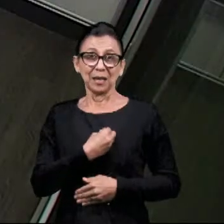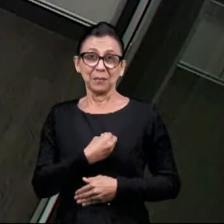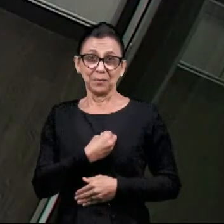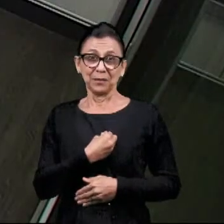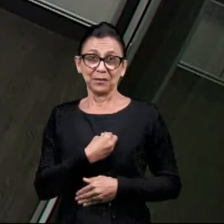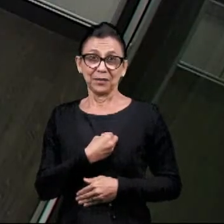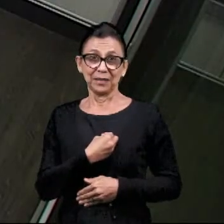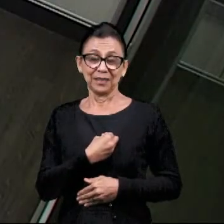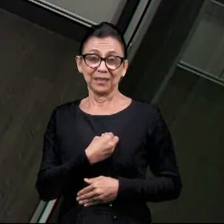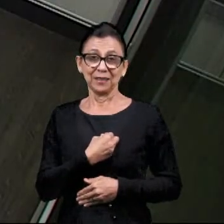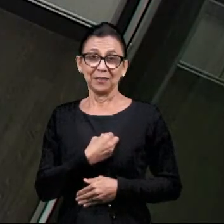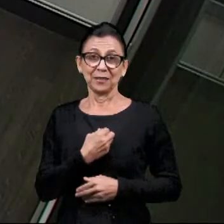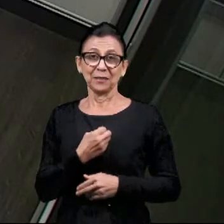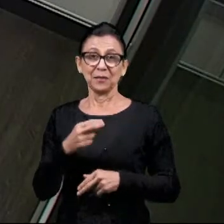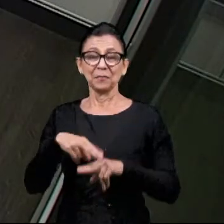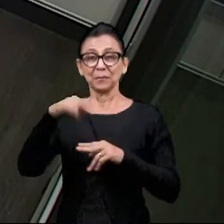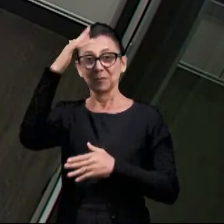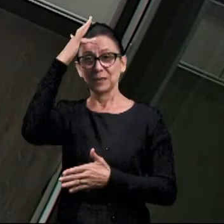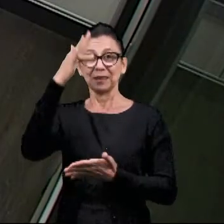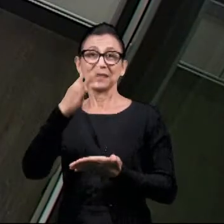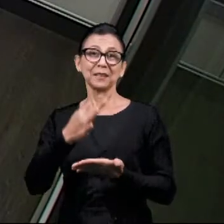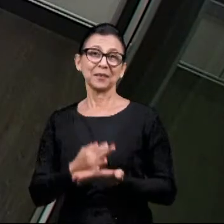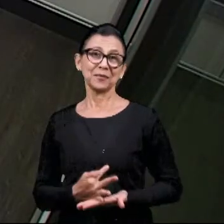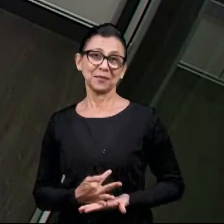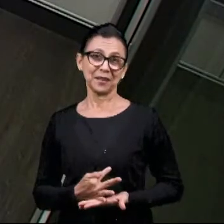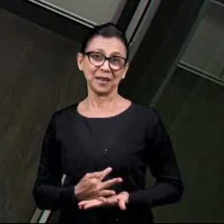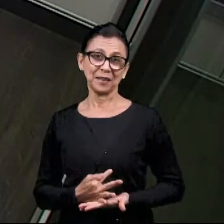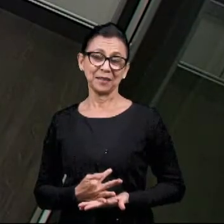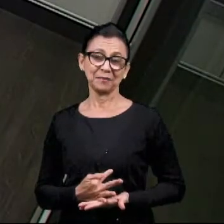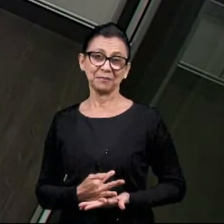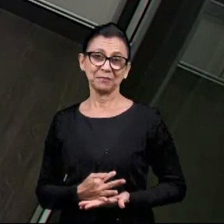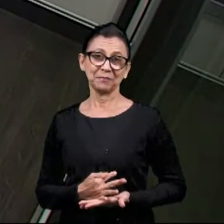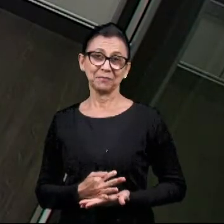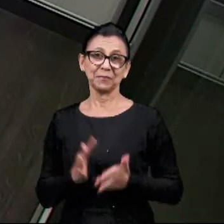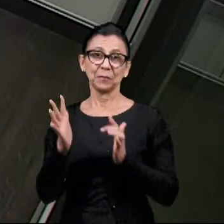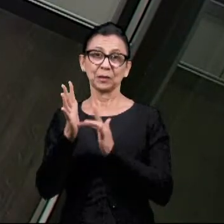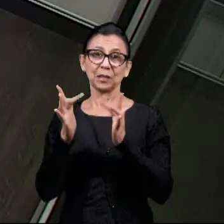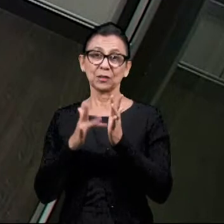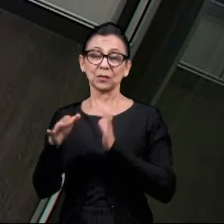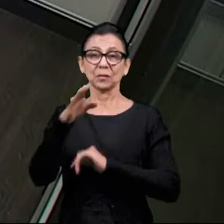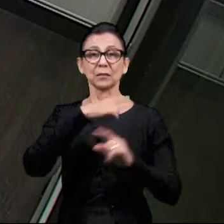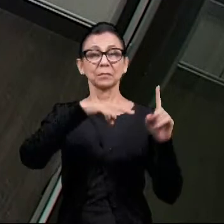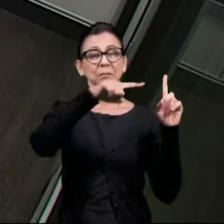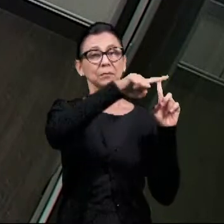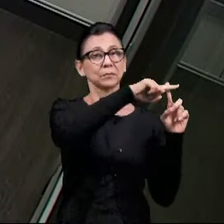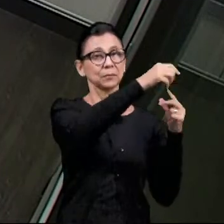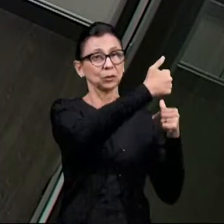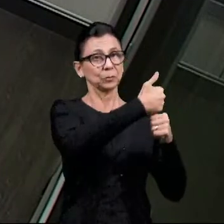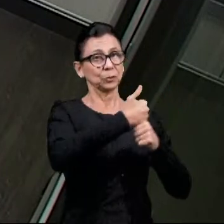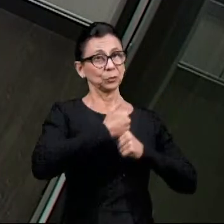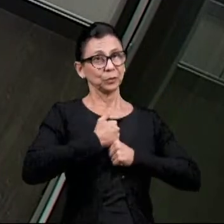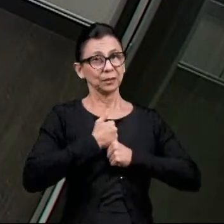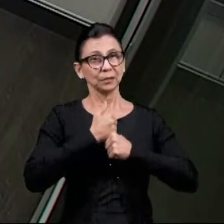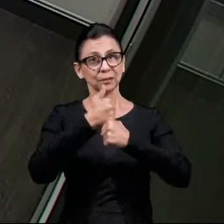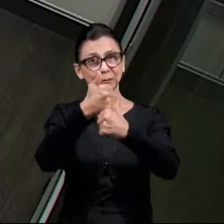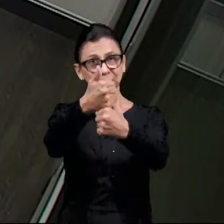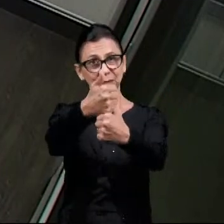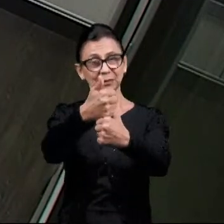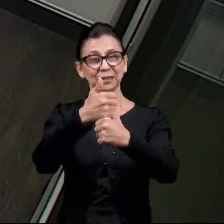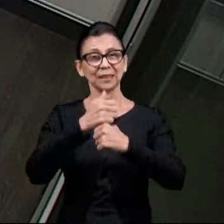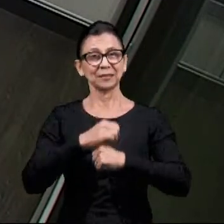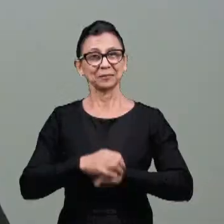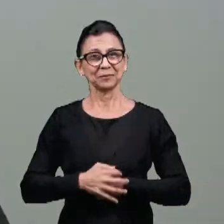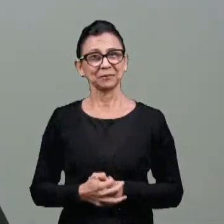vivo pela fé, a qual me amou e se entregou por si, né? Por nós, por mim e por você. Amém. E